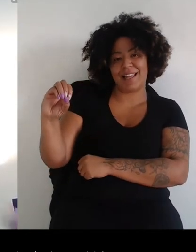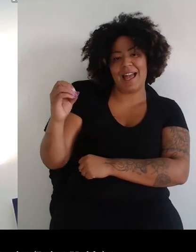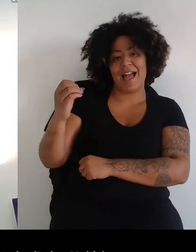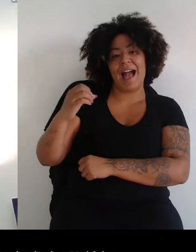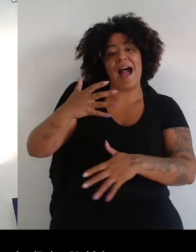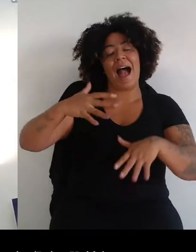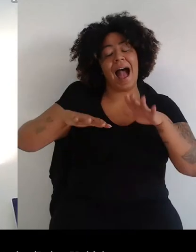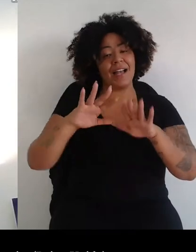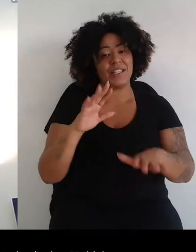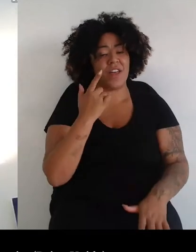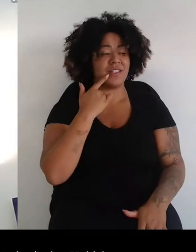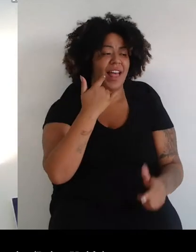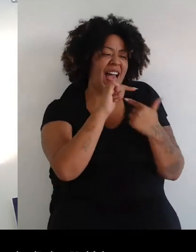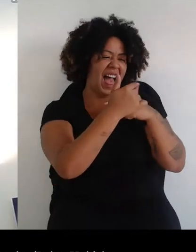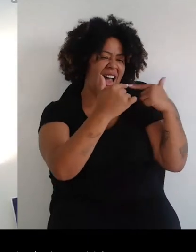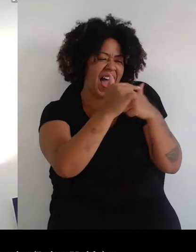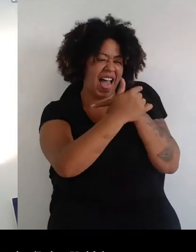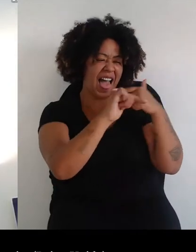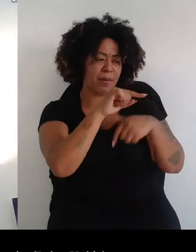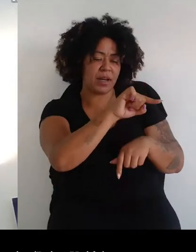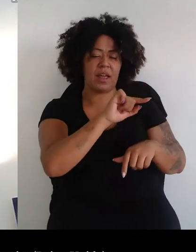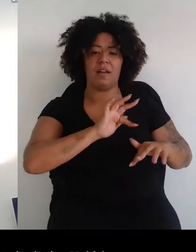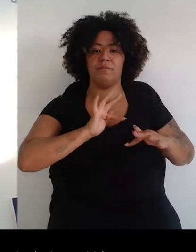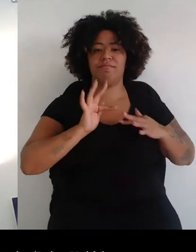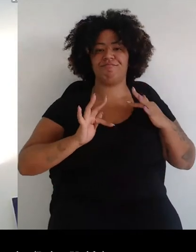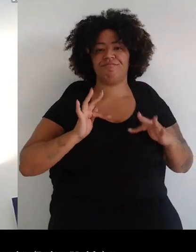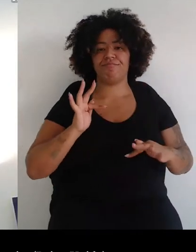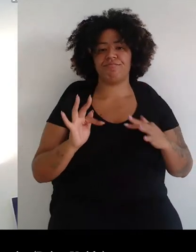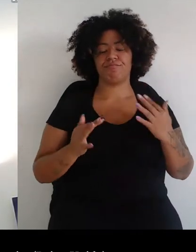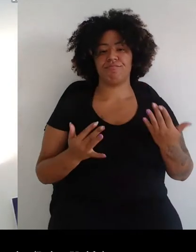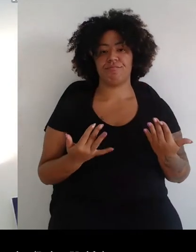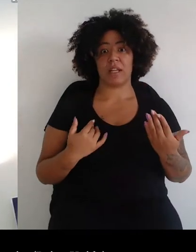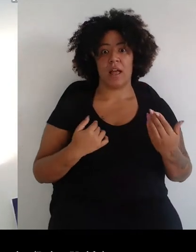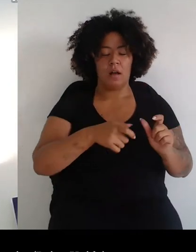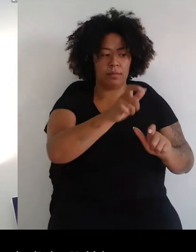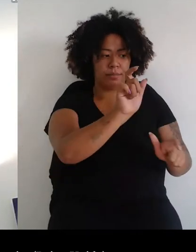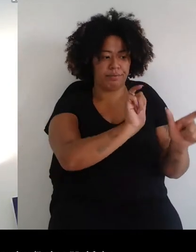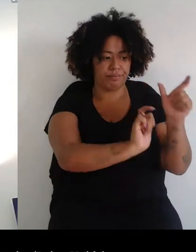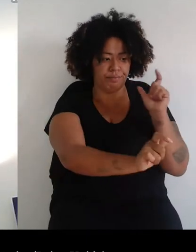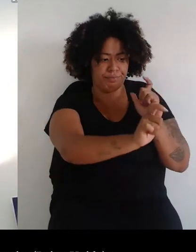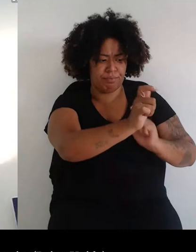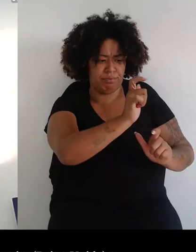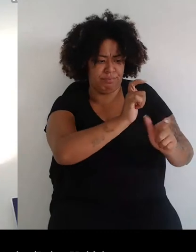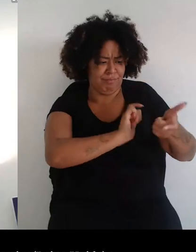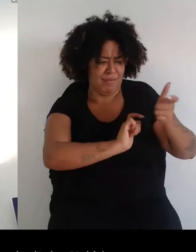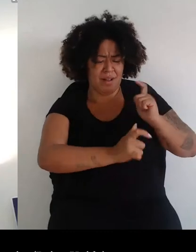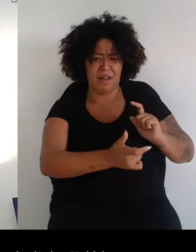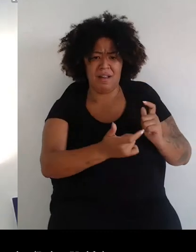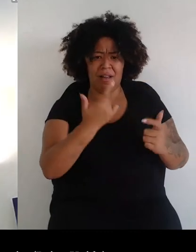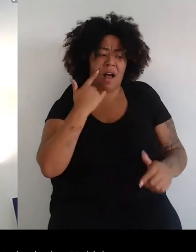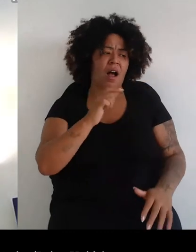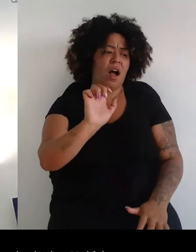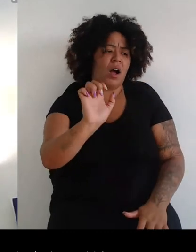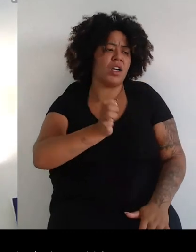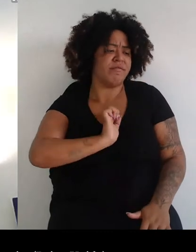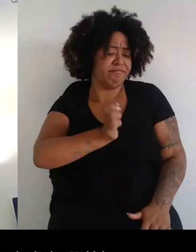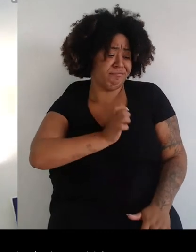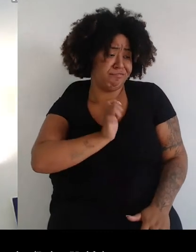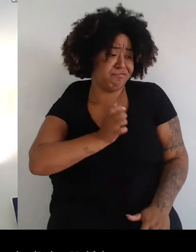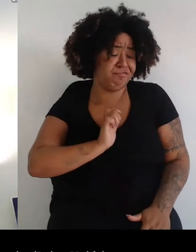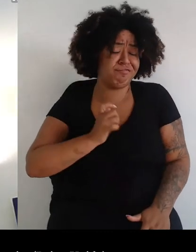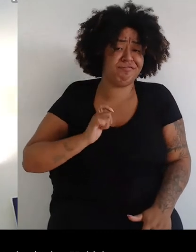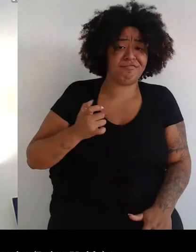era afeminado usavam palavrões chamavam de gay me chamavam de várias outras